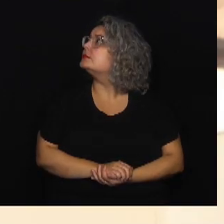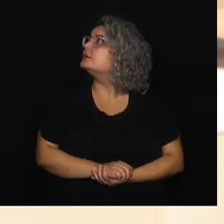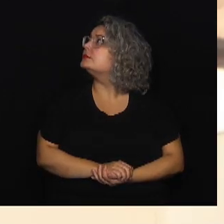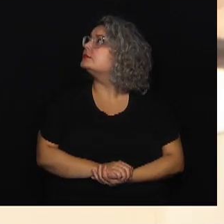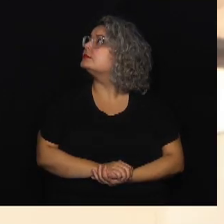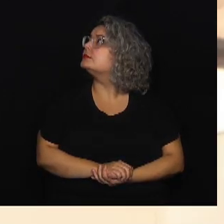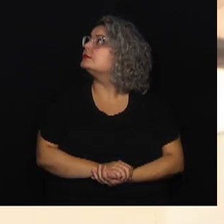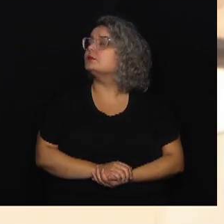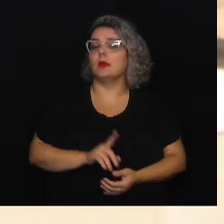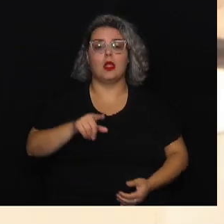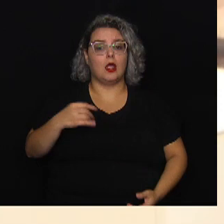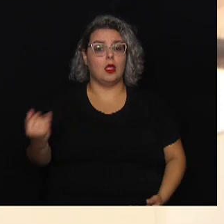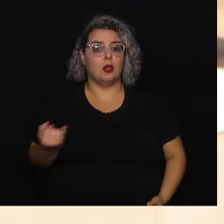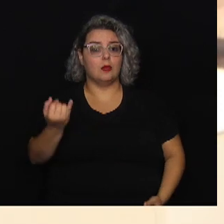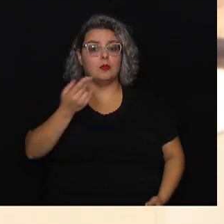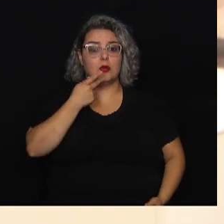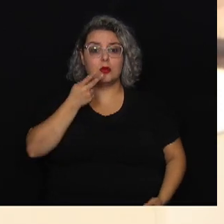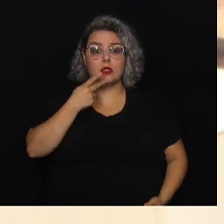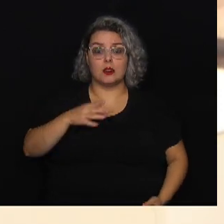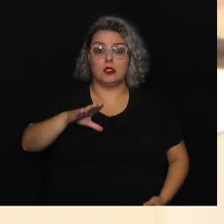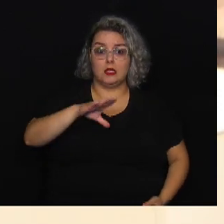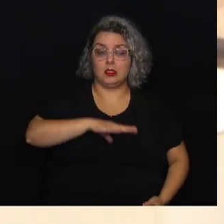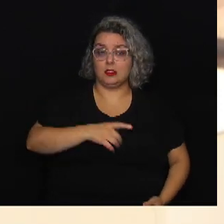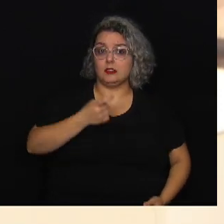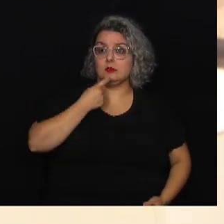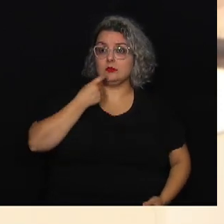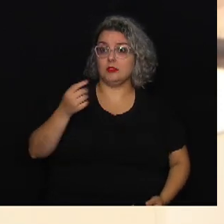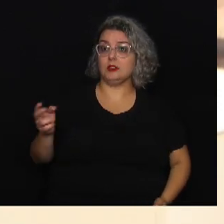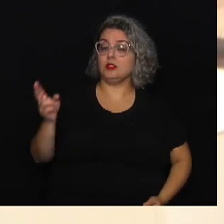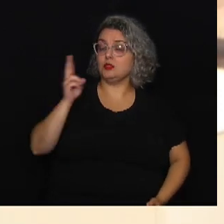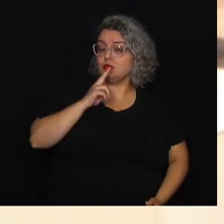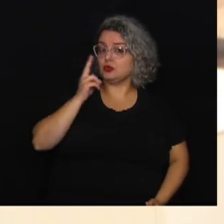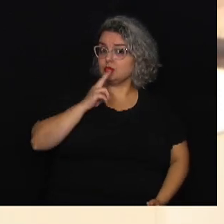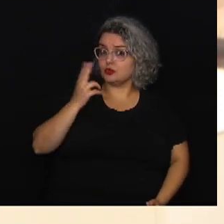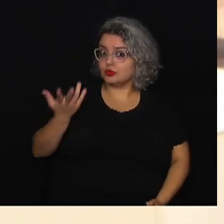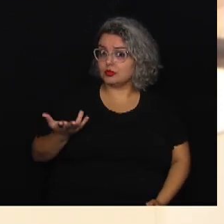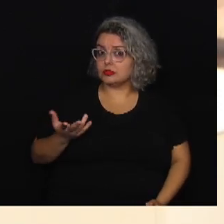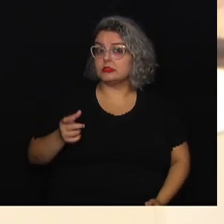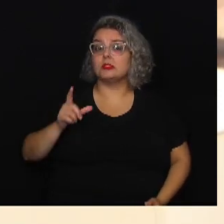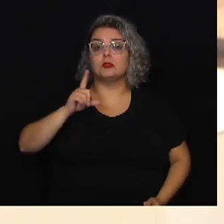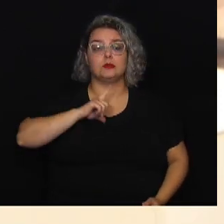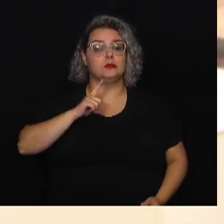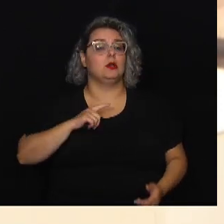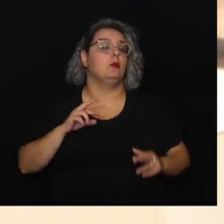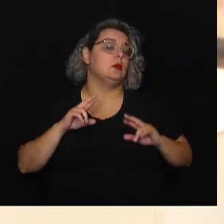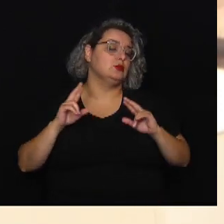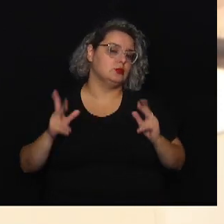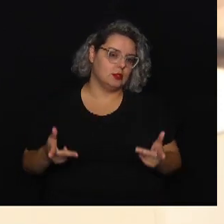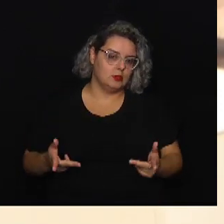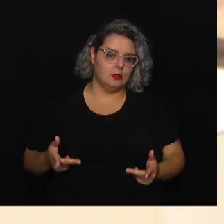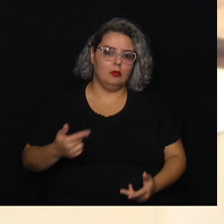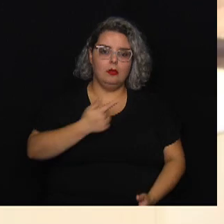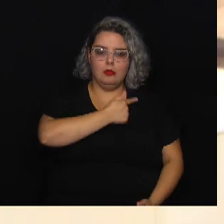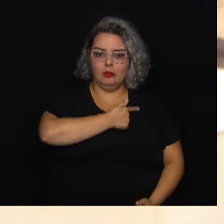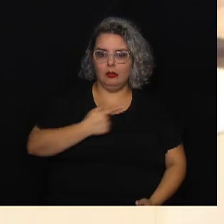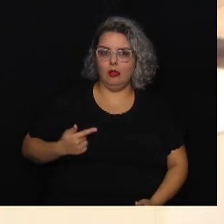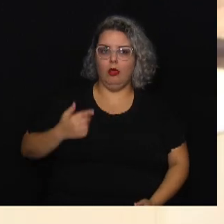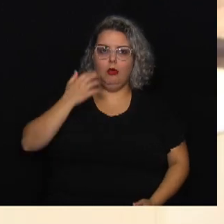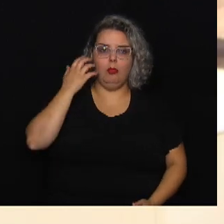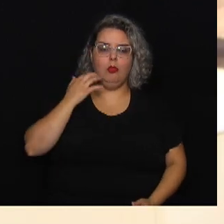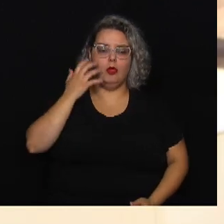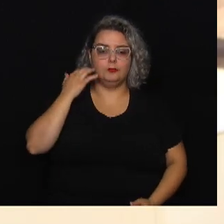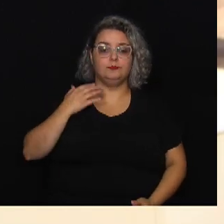É importante ressaltar que Campinas está em estado de emergência, então é uma situação atípica. O governador Tarcísio esteve